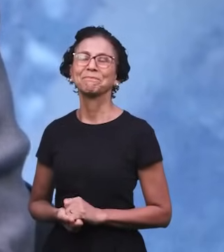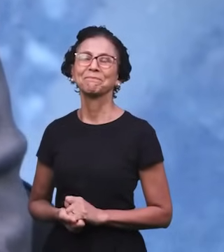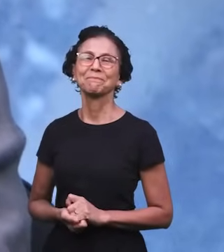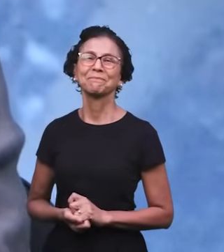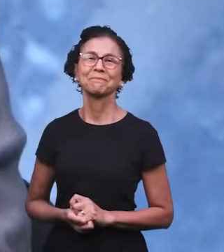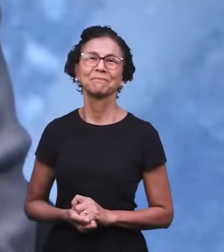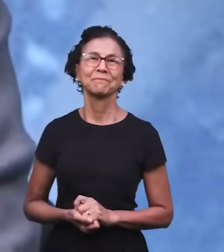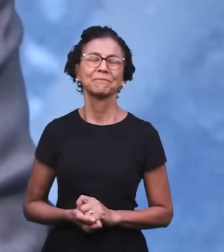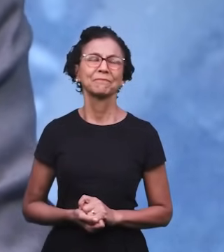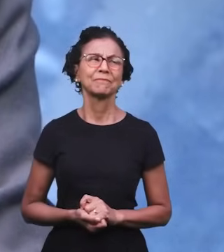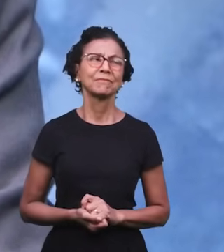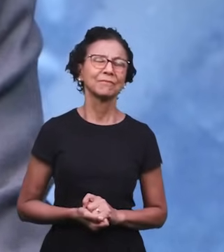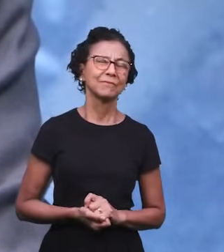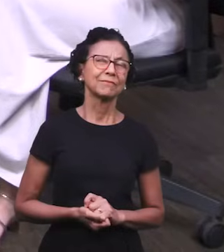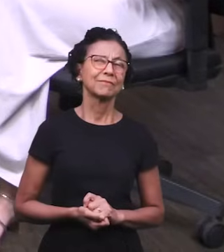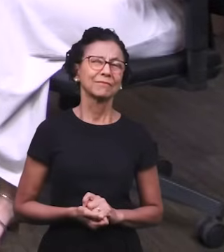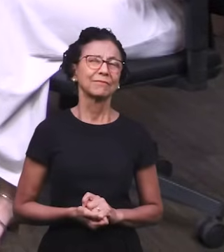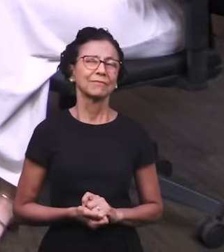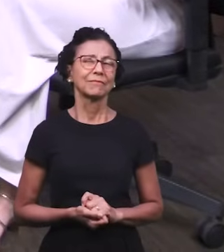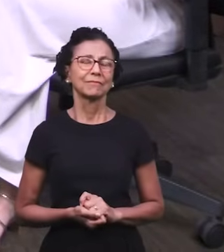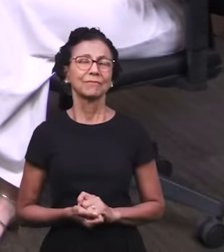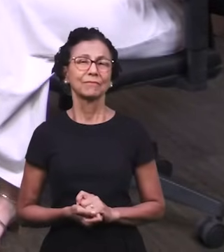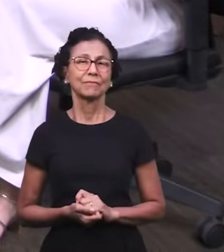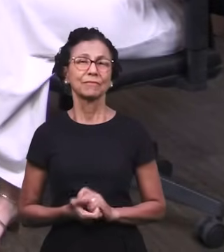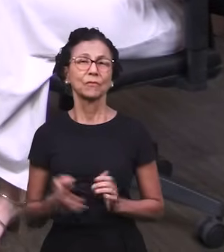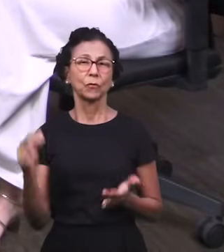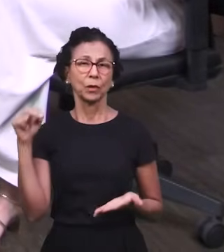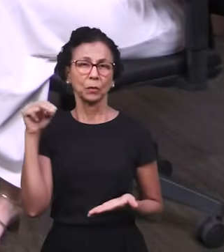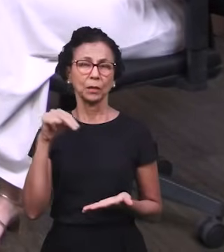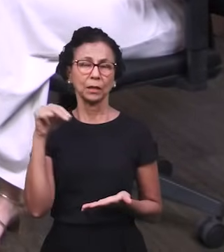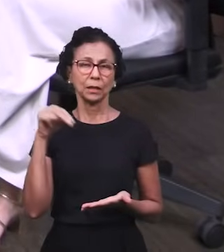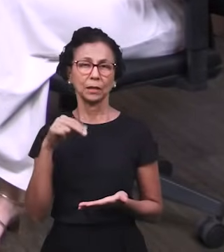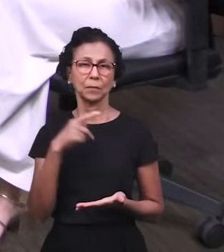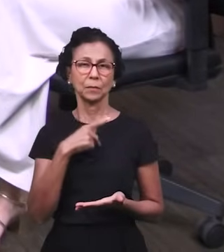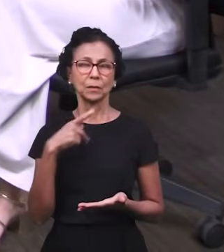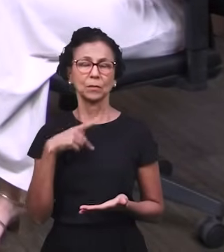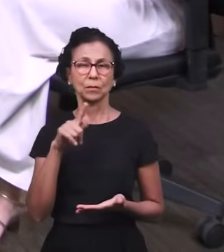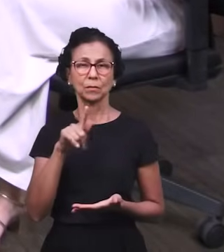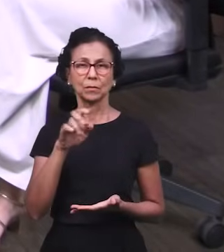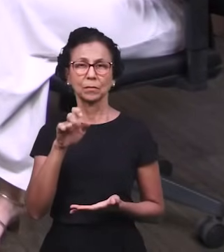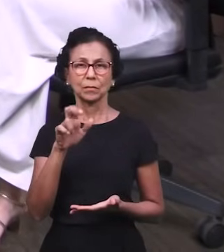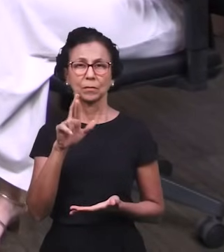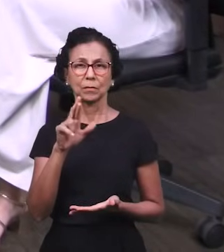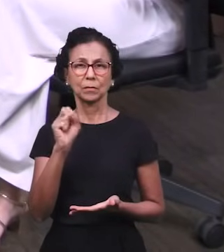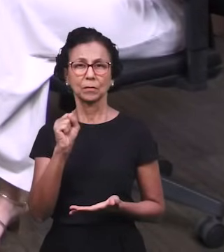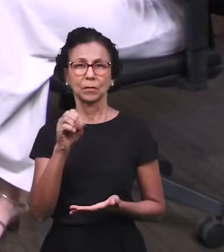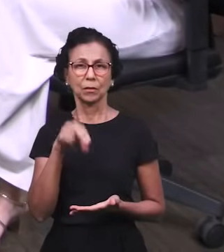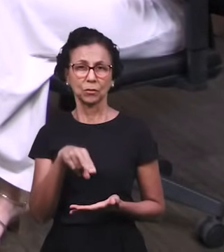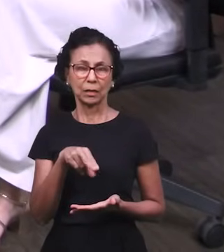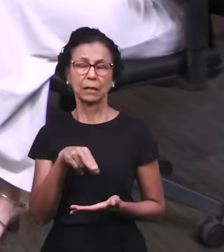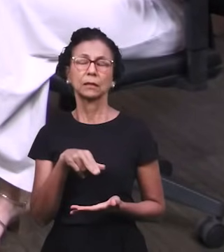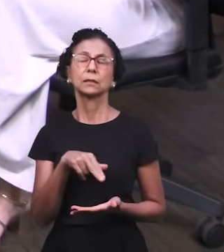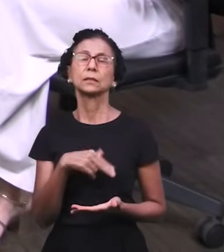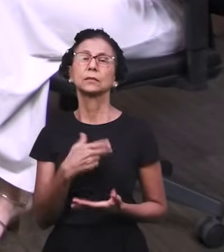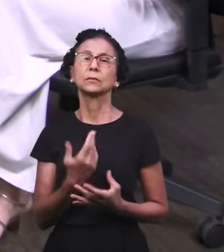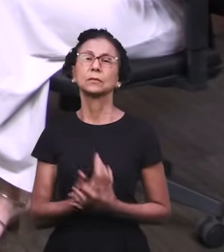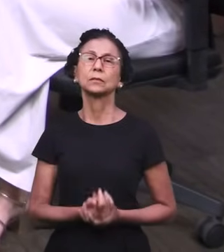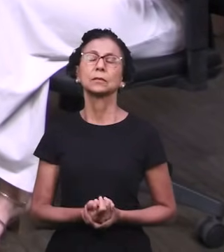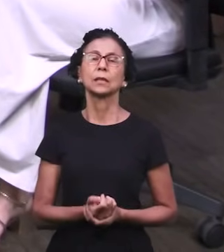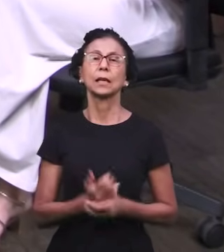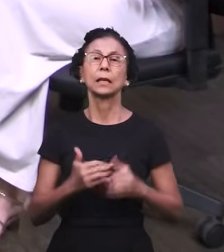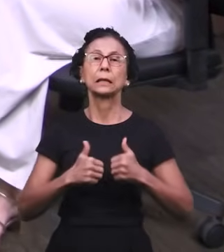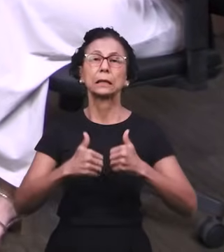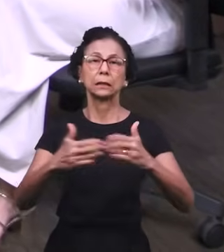que inclusive esteve conosco aqui no Trombetas e Festas, né? Foi um dos que trouxe a palavra ali